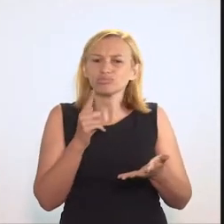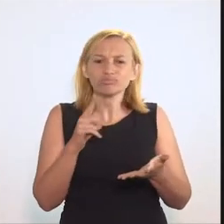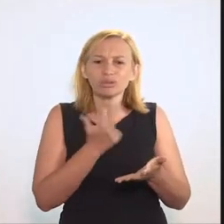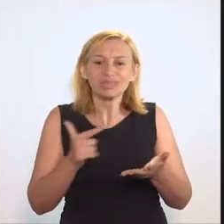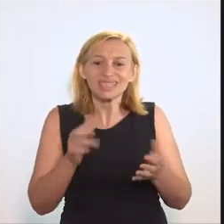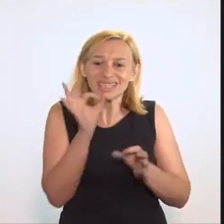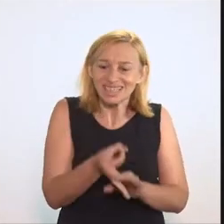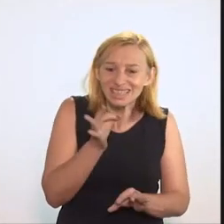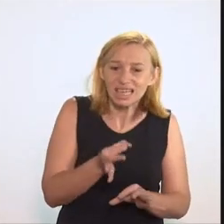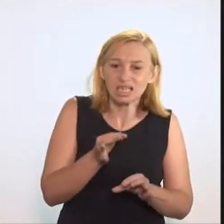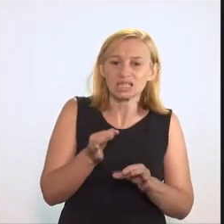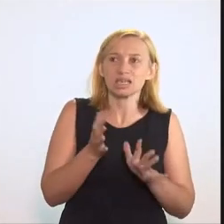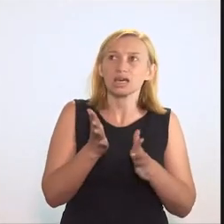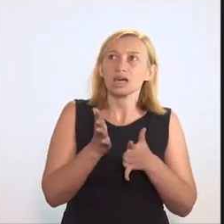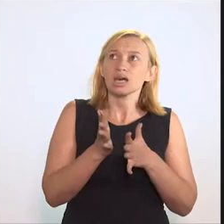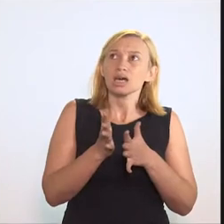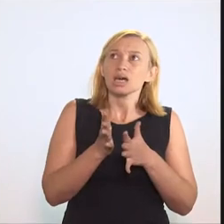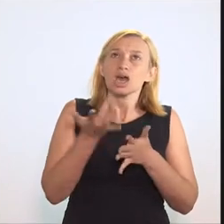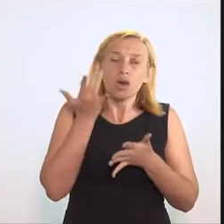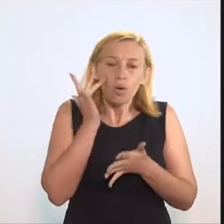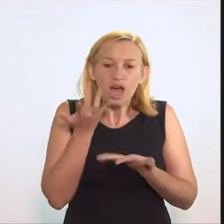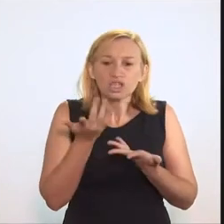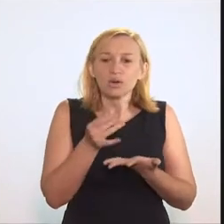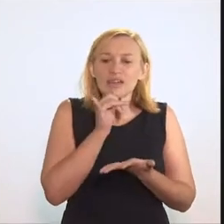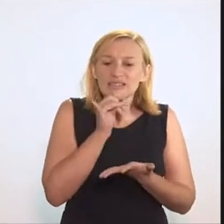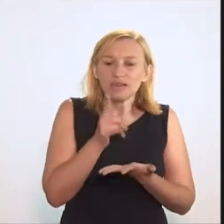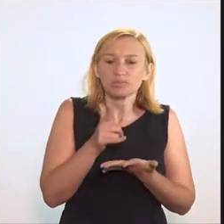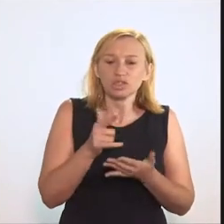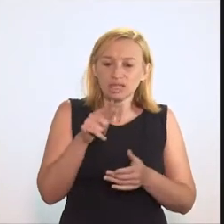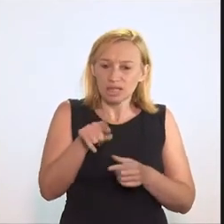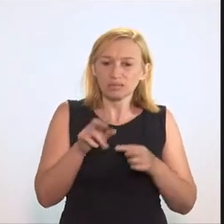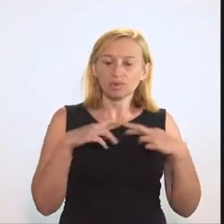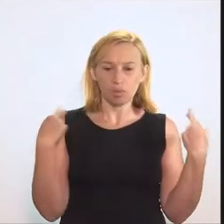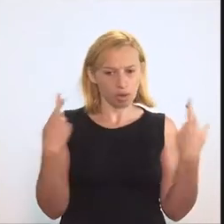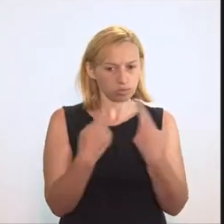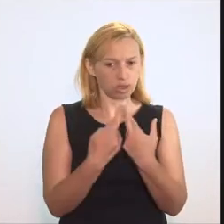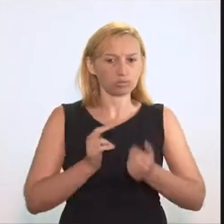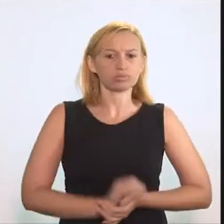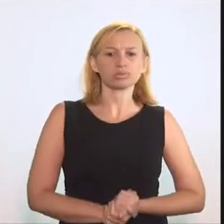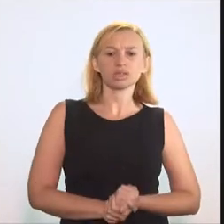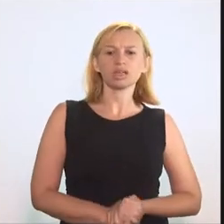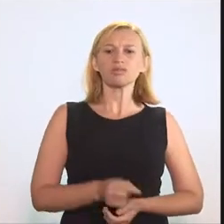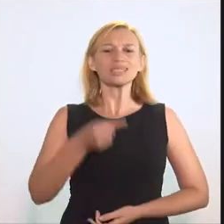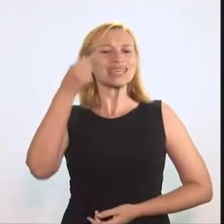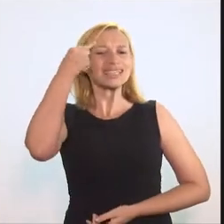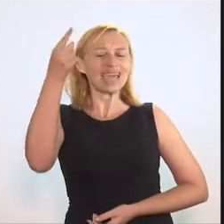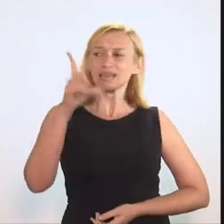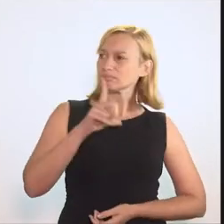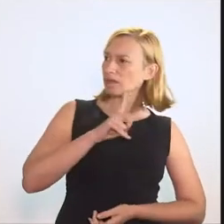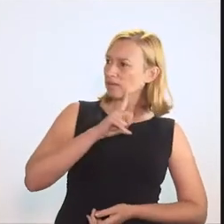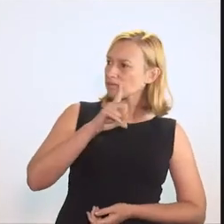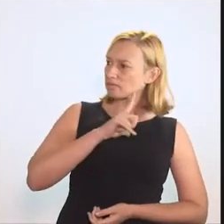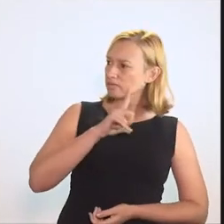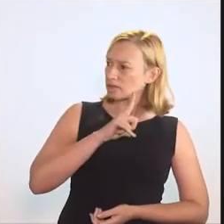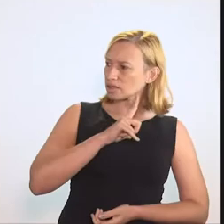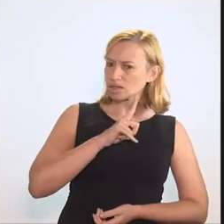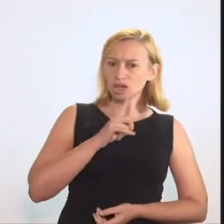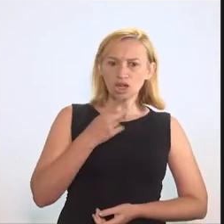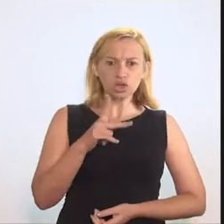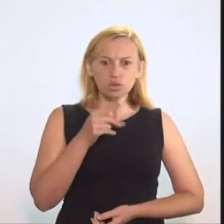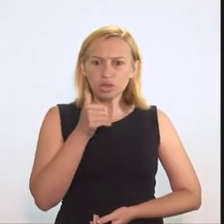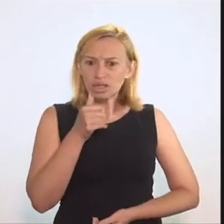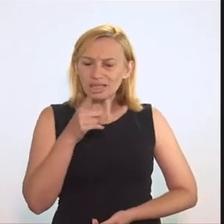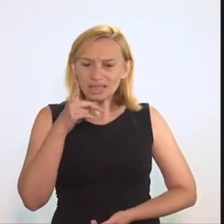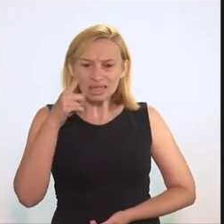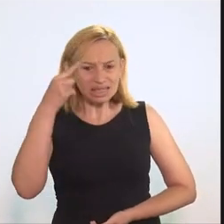dizer, não, isso é um problema. Eu acho que é a questão, por exemplo, você está numa reunião e você dá uma ideia. Até